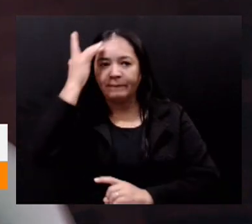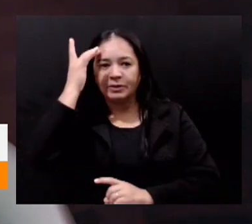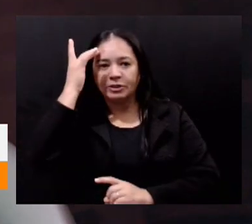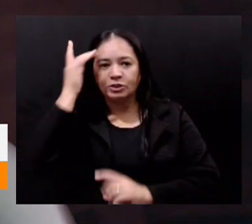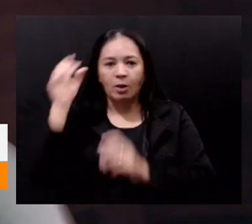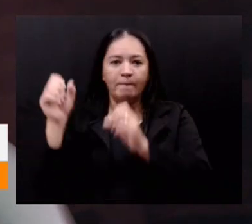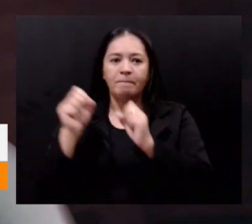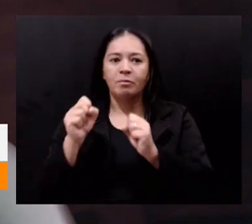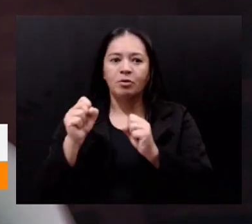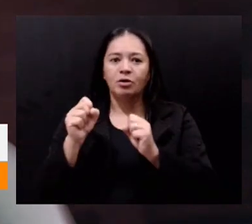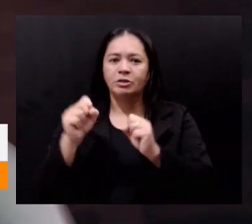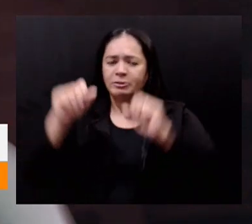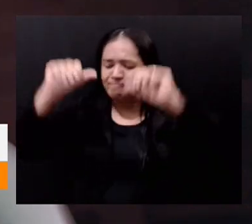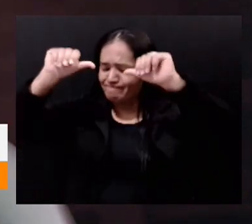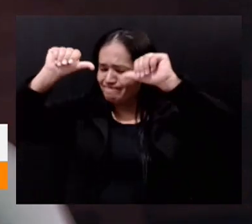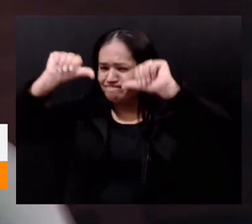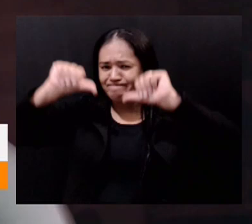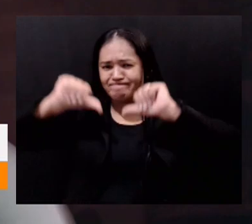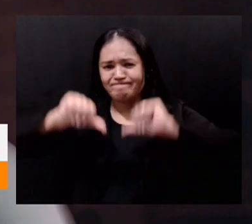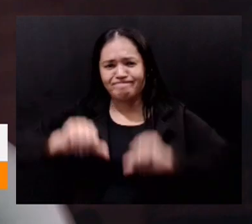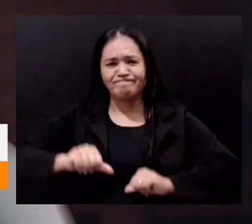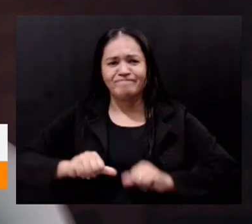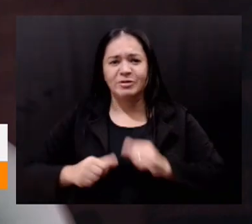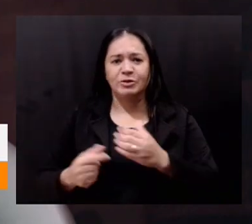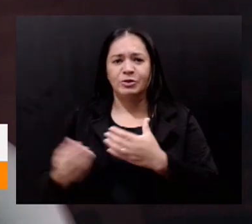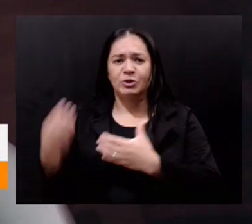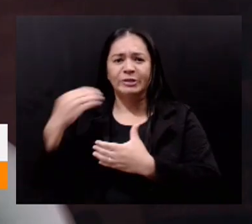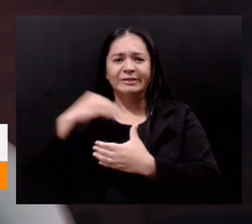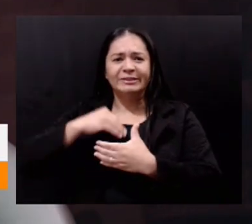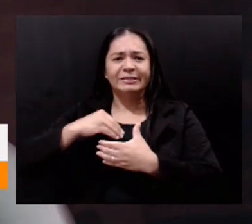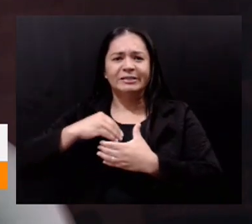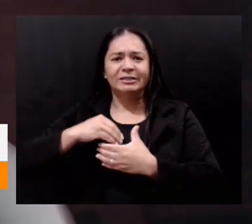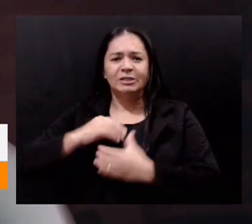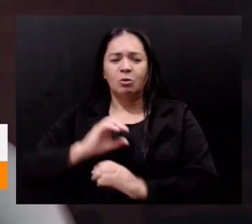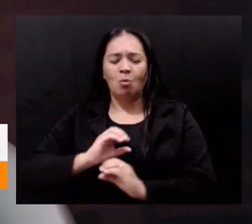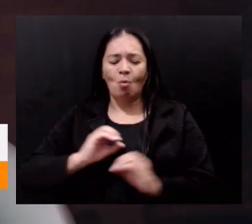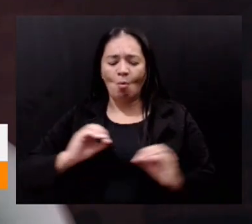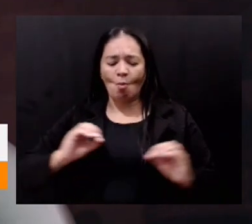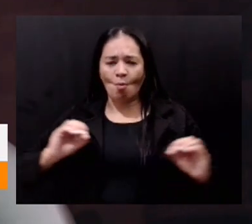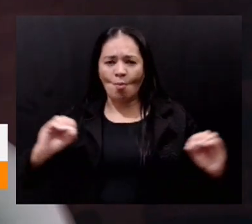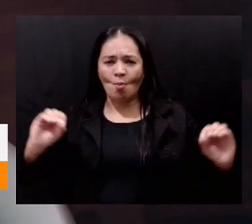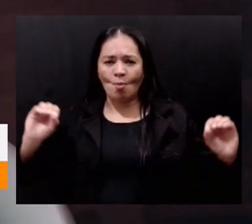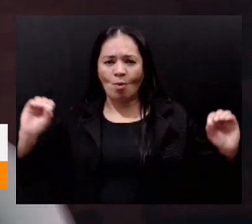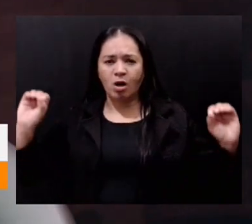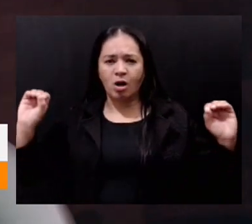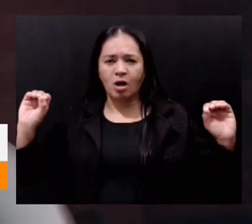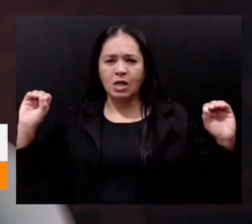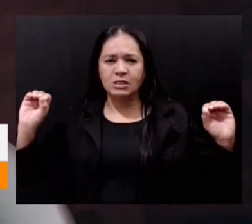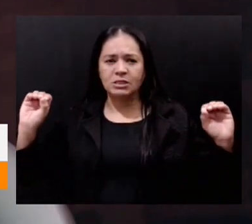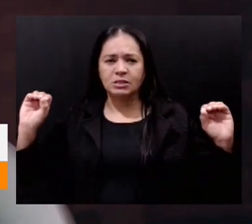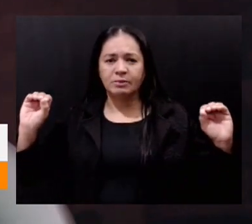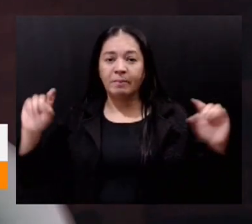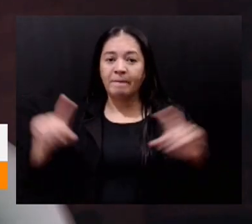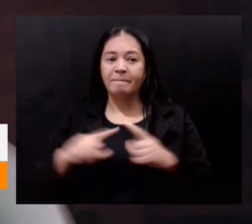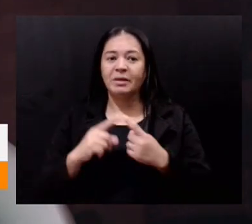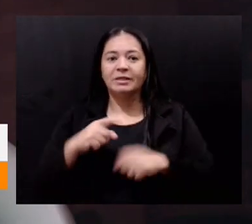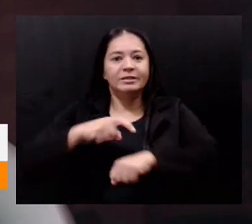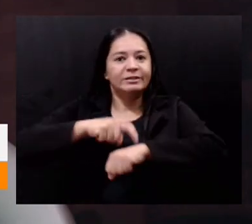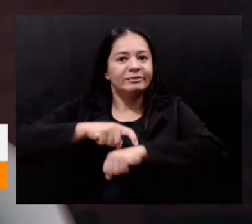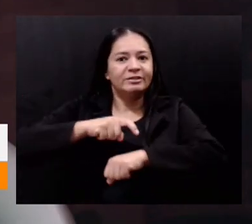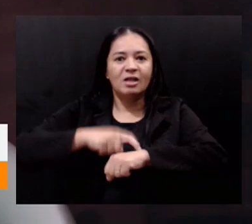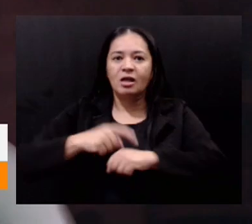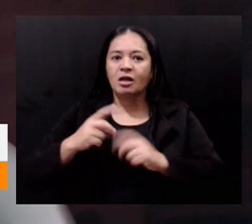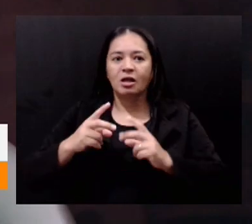por dentro tão apática, tão com um sentimento de um vazio tão grande, mas ao mesmo tempo, ela